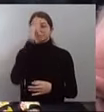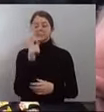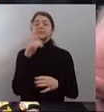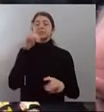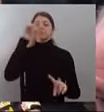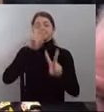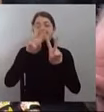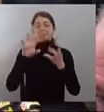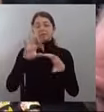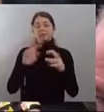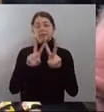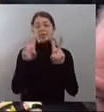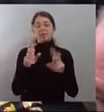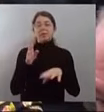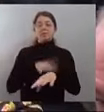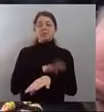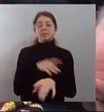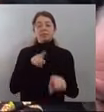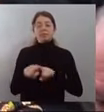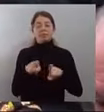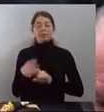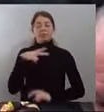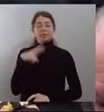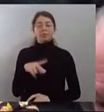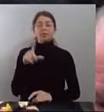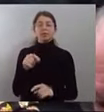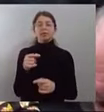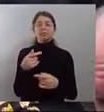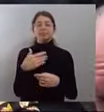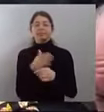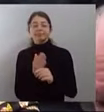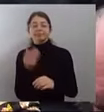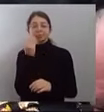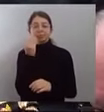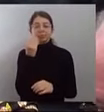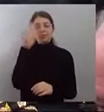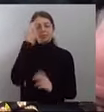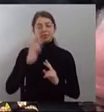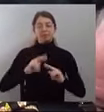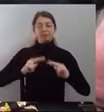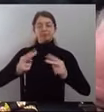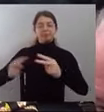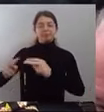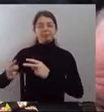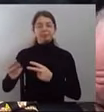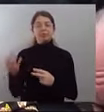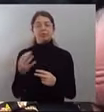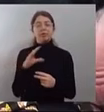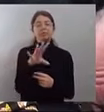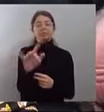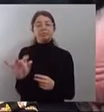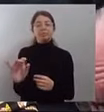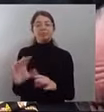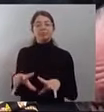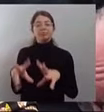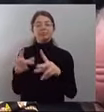da administração política de Portugal e a sua divisão. A descentralização de competências atropelou a regionalização. O